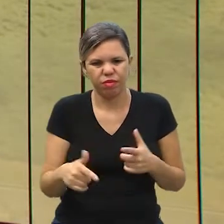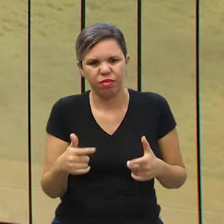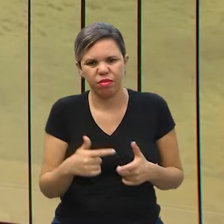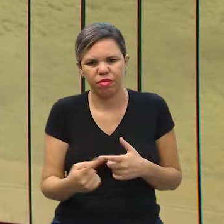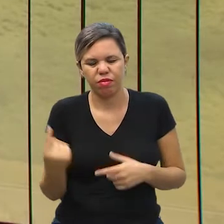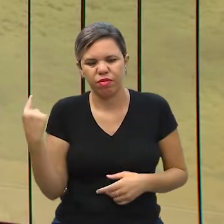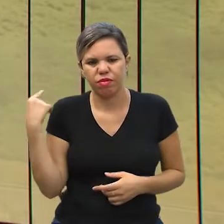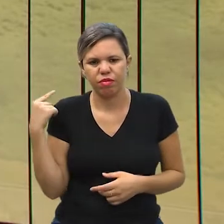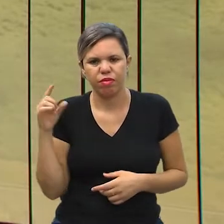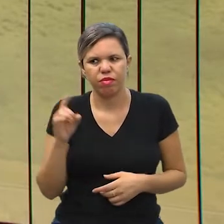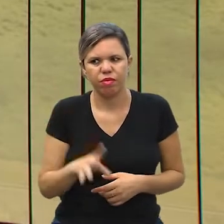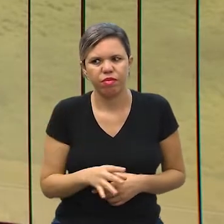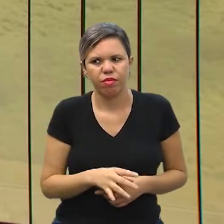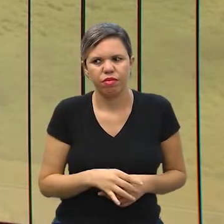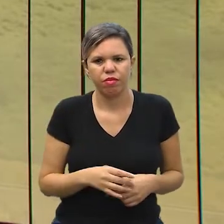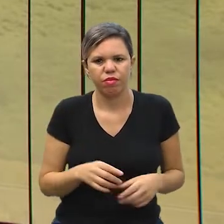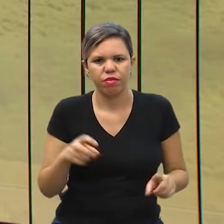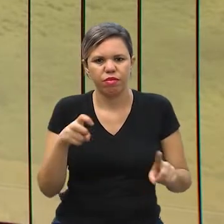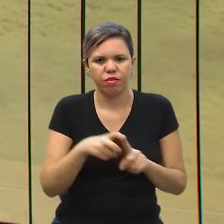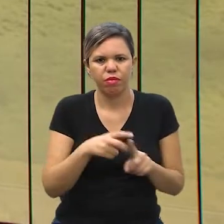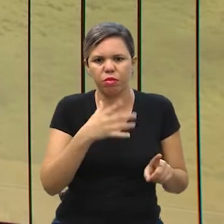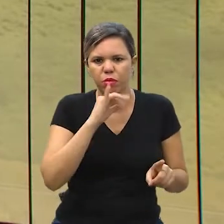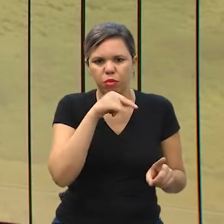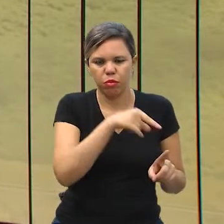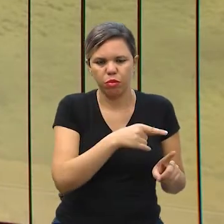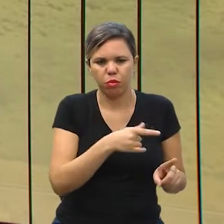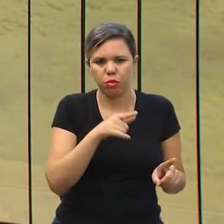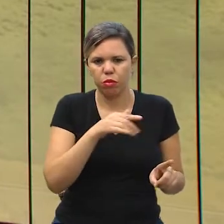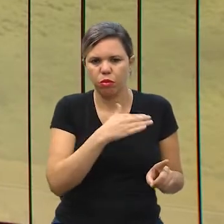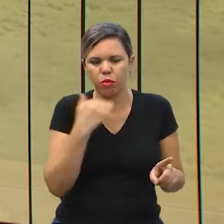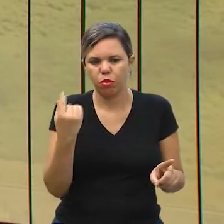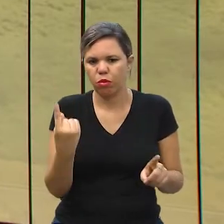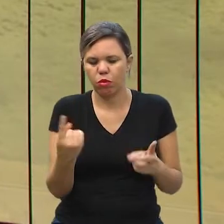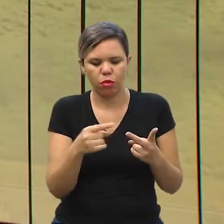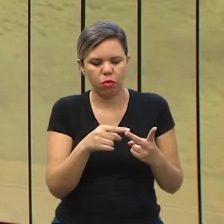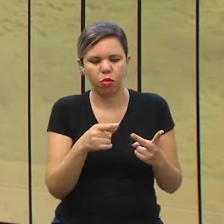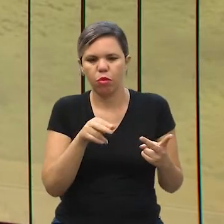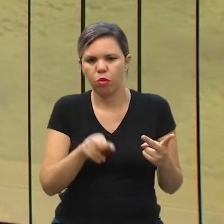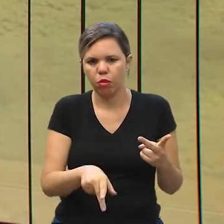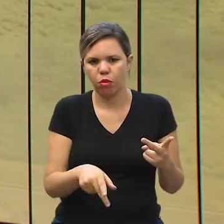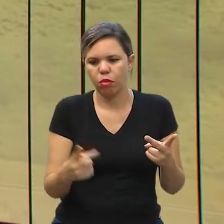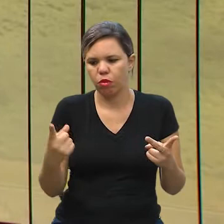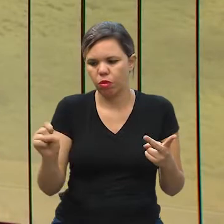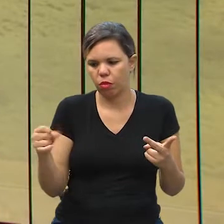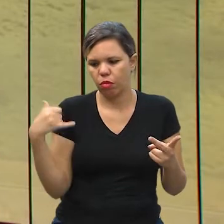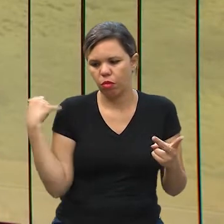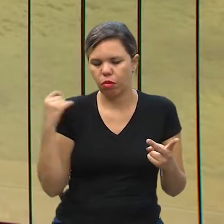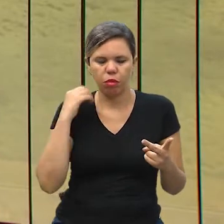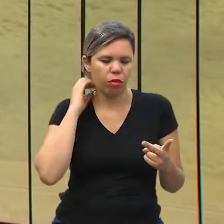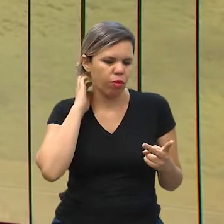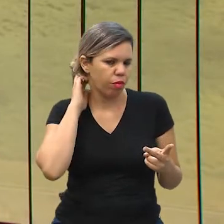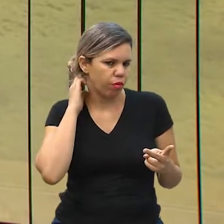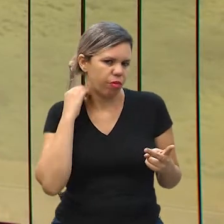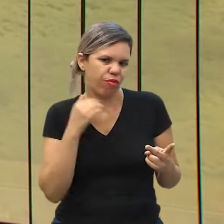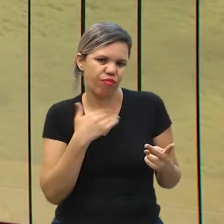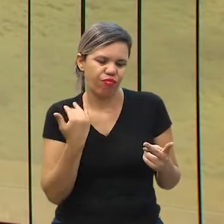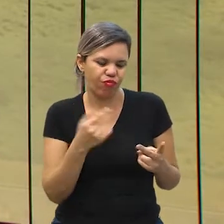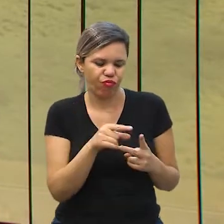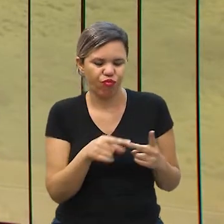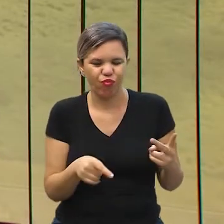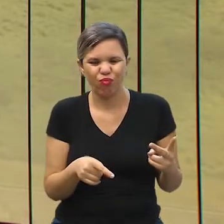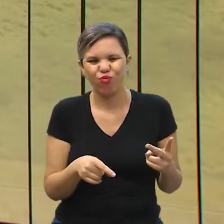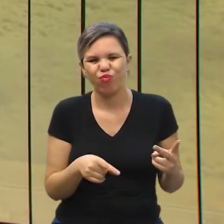trágico assim né só nesse acidente eu perdi meu pai e um dos meus irmãos há 8 anos de idade né